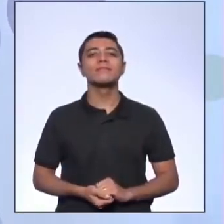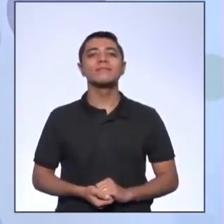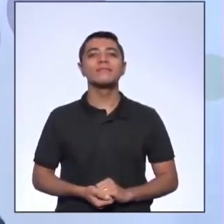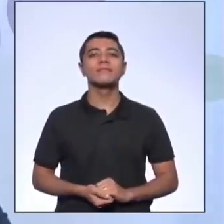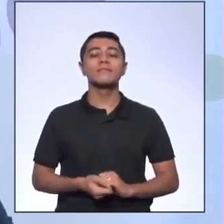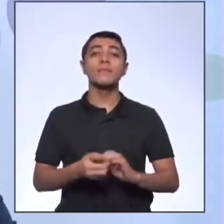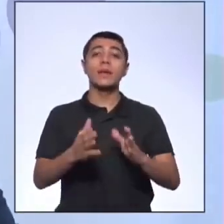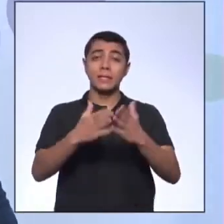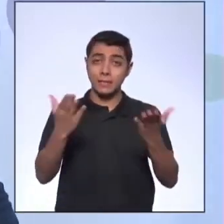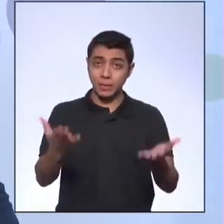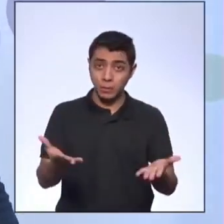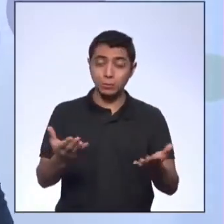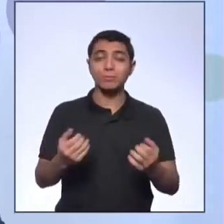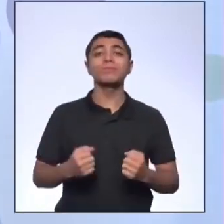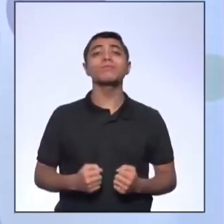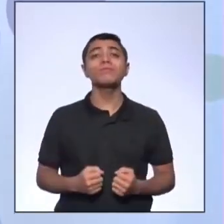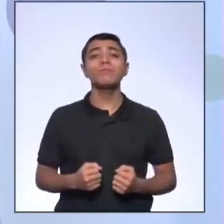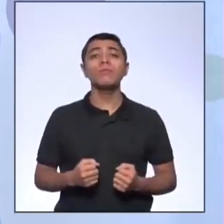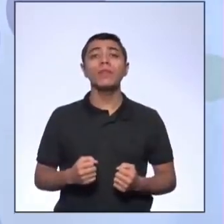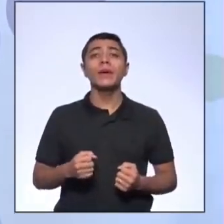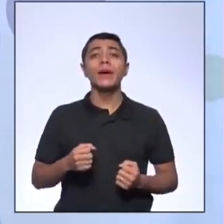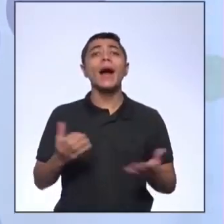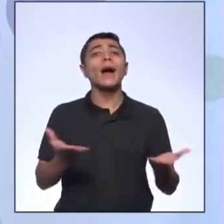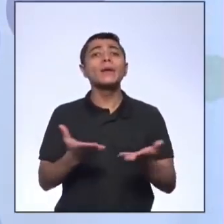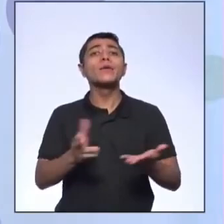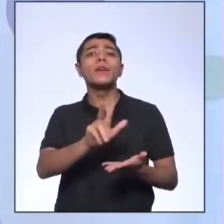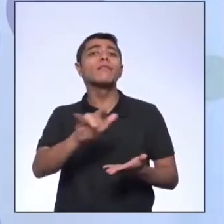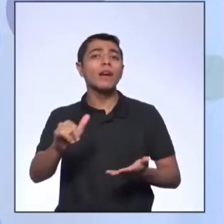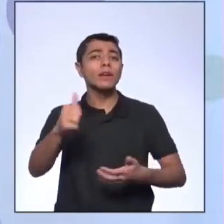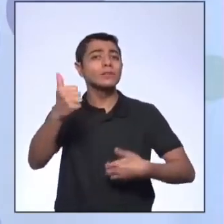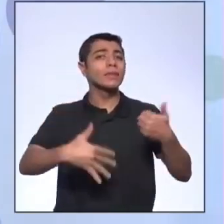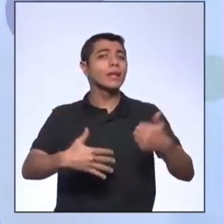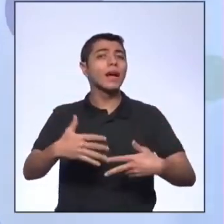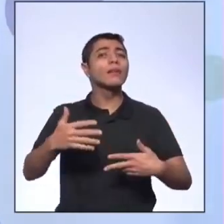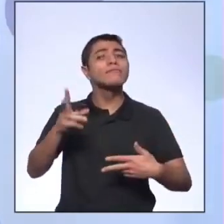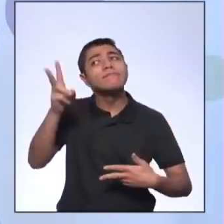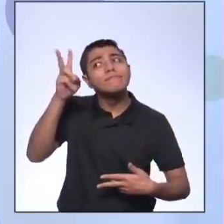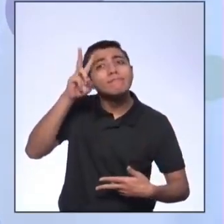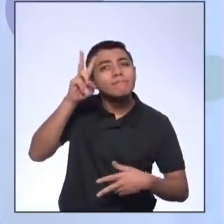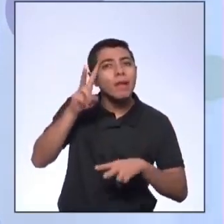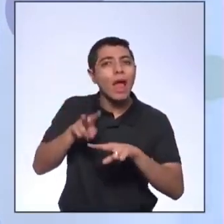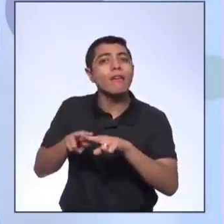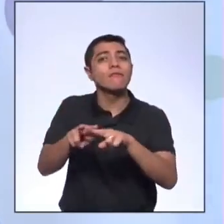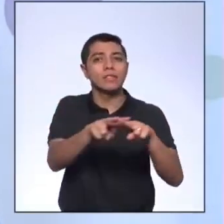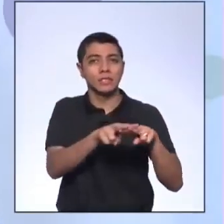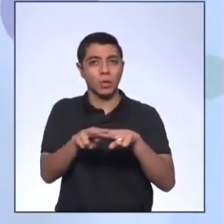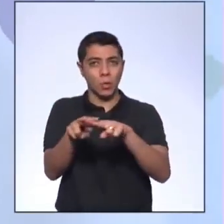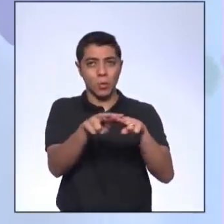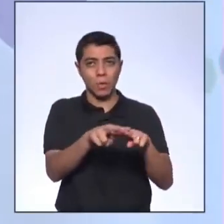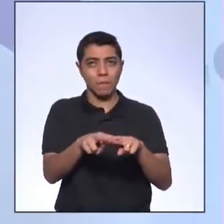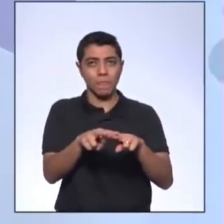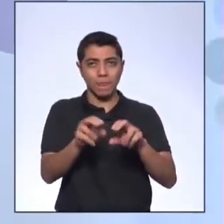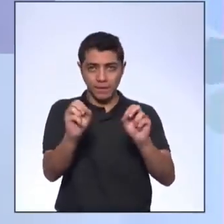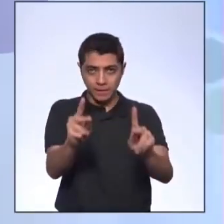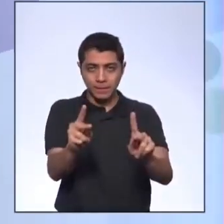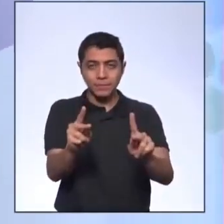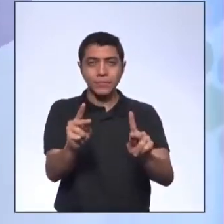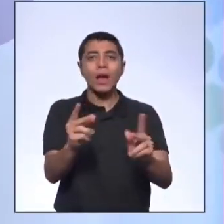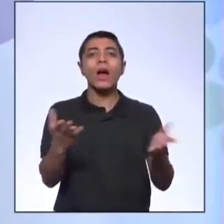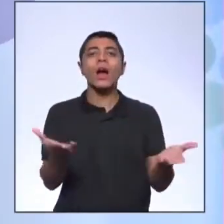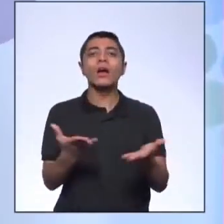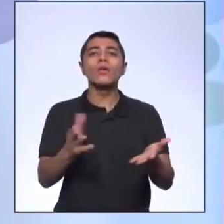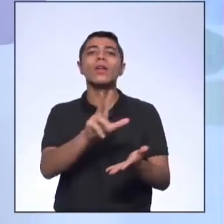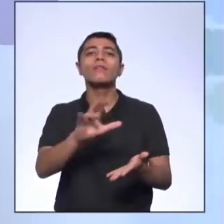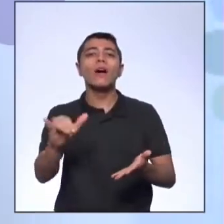Gente, olha só. Então, né, vamos agora partir para um momentinho de revisão, tá? O que a gente vai pensar agora